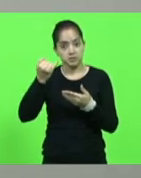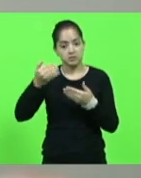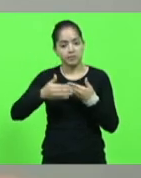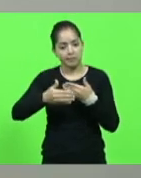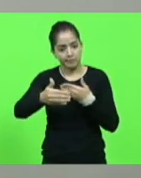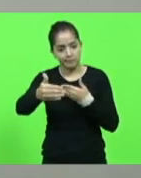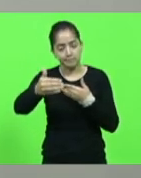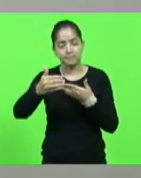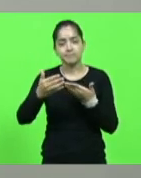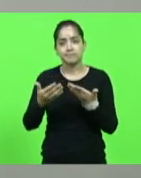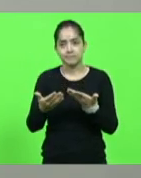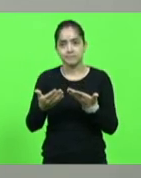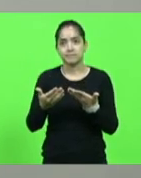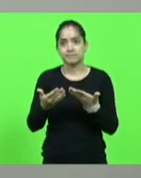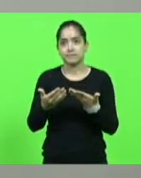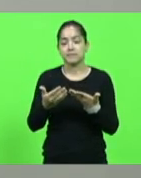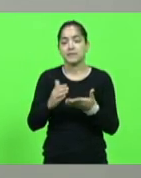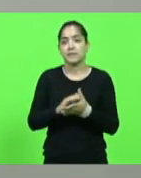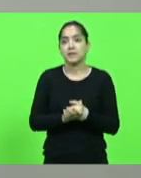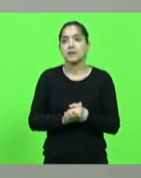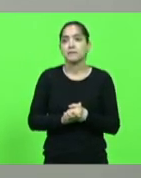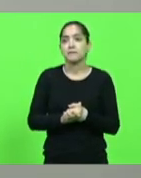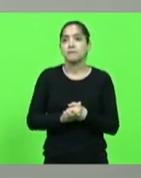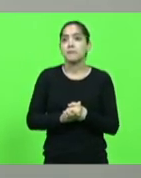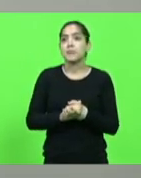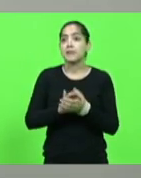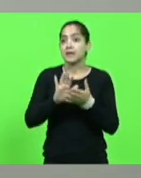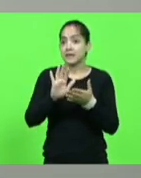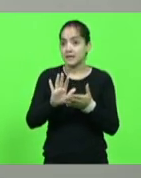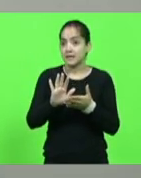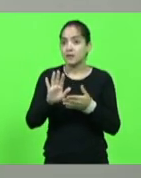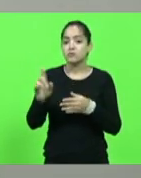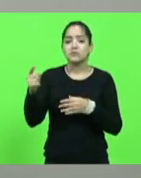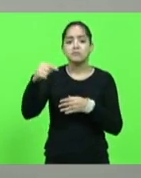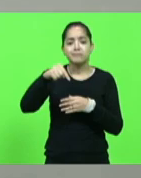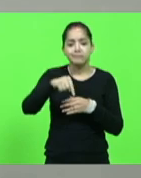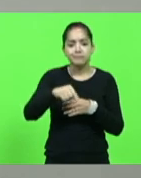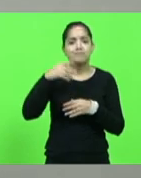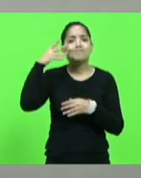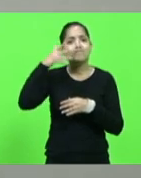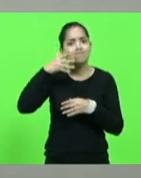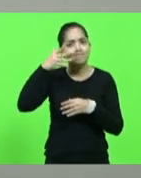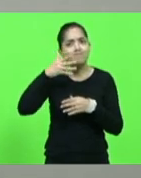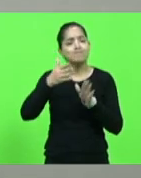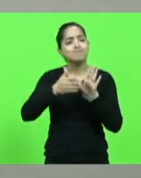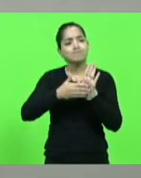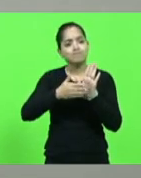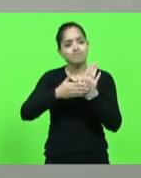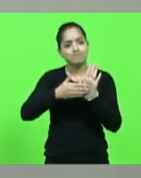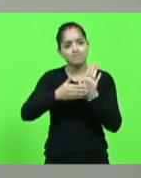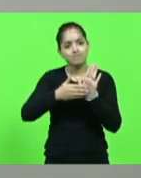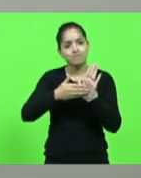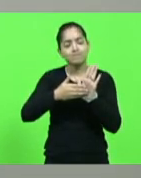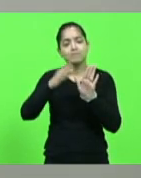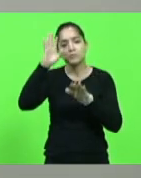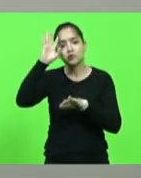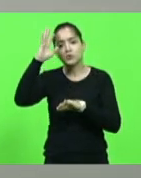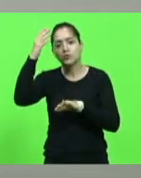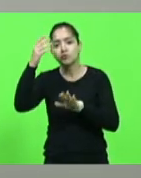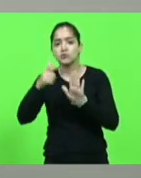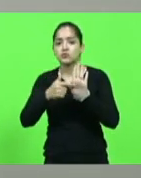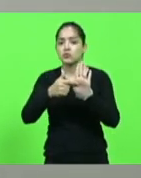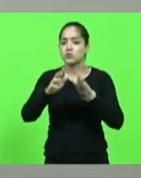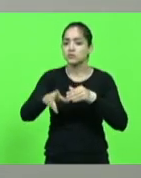cima, vamos fazer uma medida propositiva. E eu sempre vim aqui com proposição, trazendo soluções,